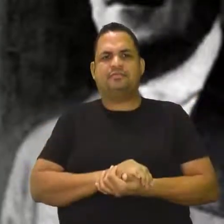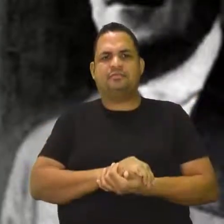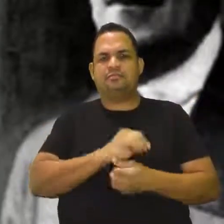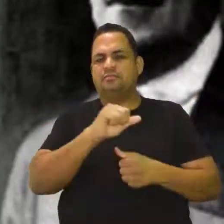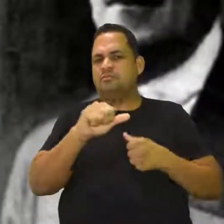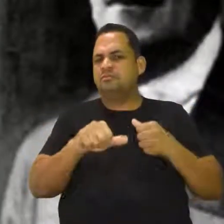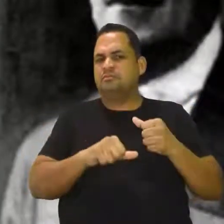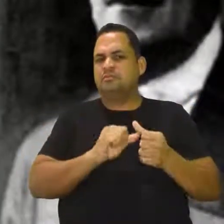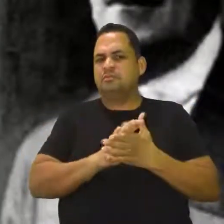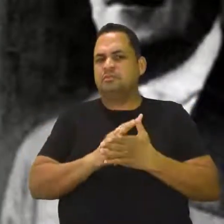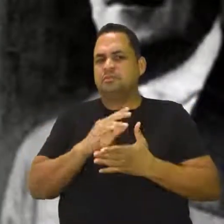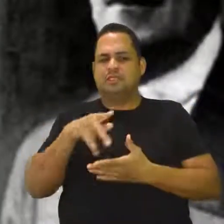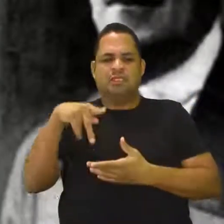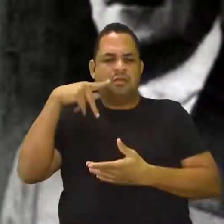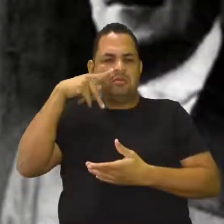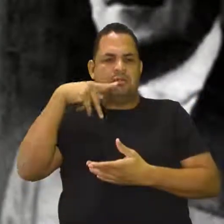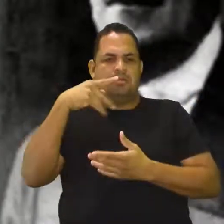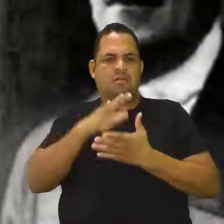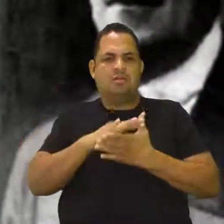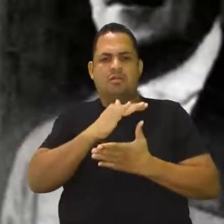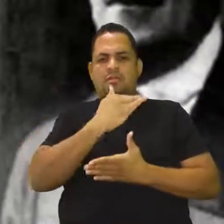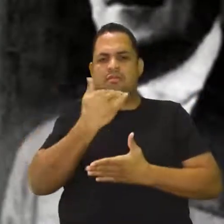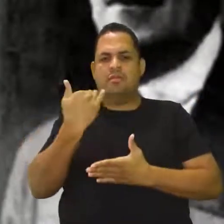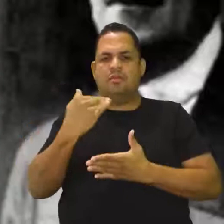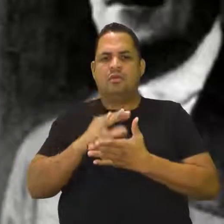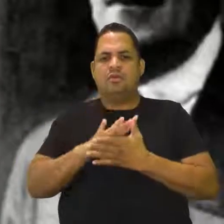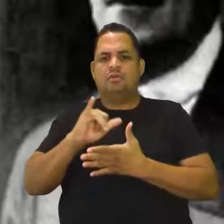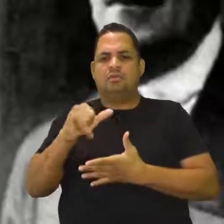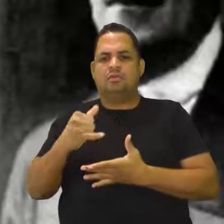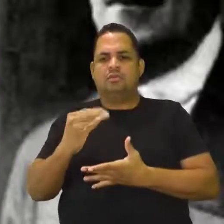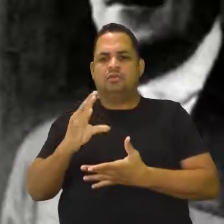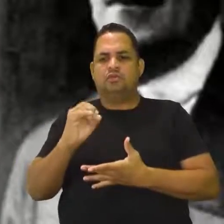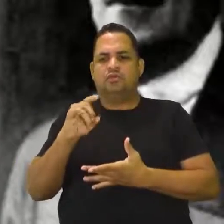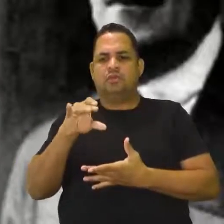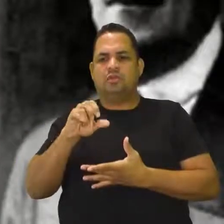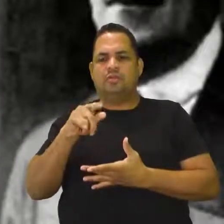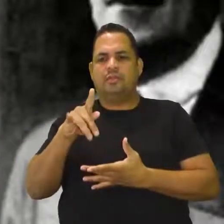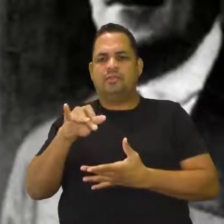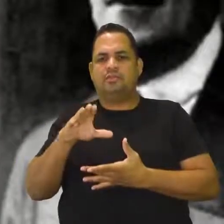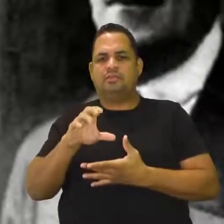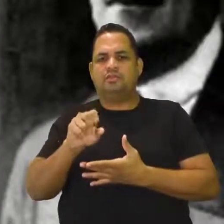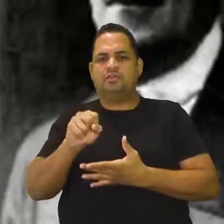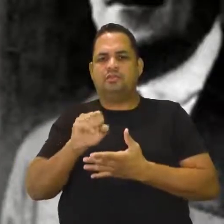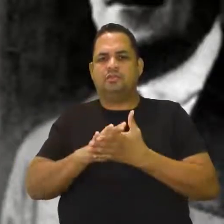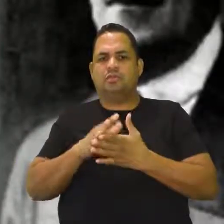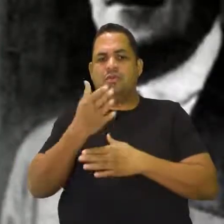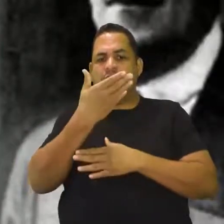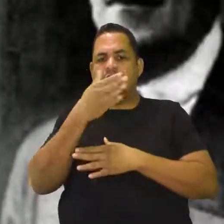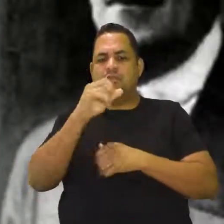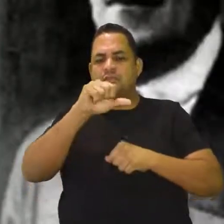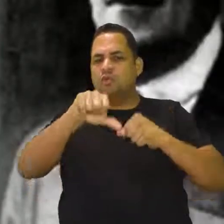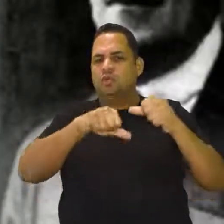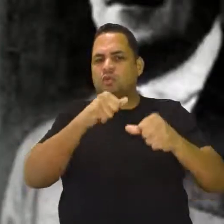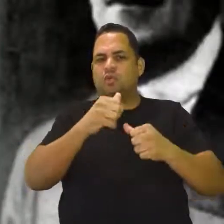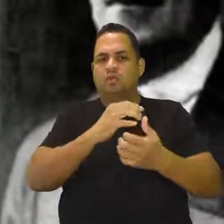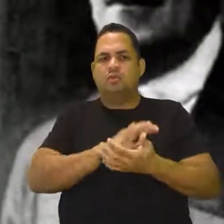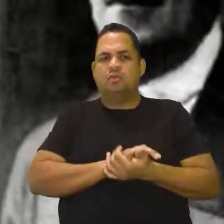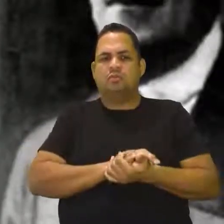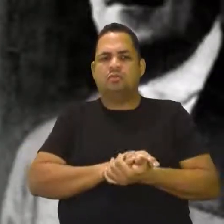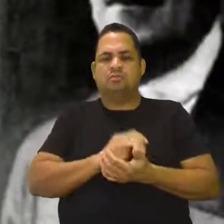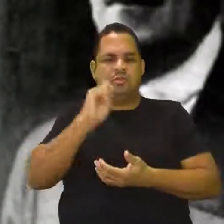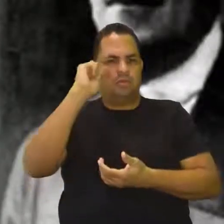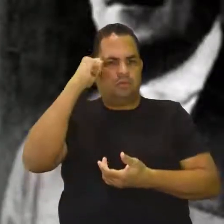Muda-se na Paraíba. A morte de João Pessoa, até a bandeira da Paraíba muda. O